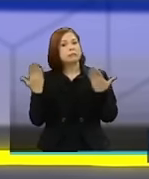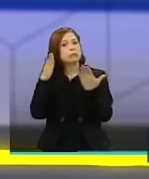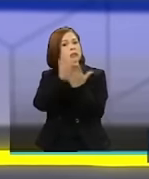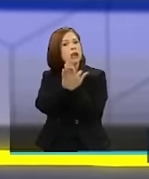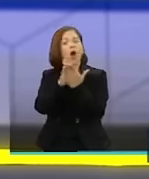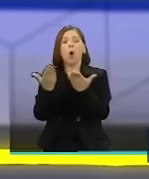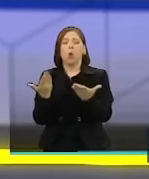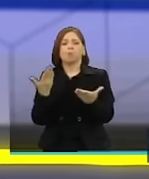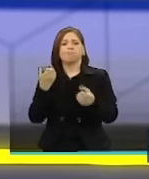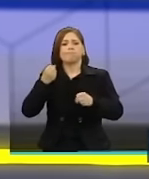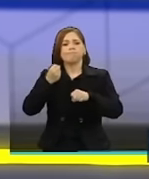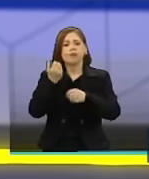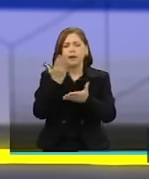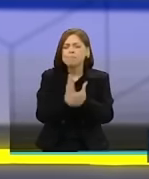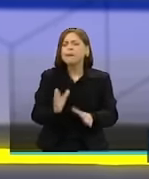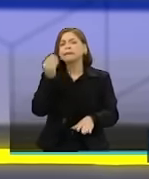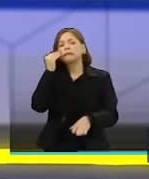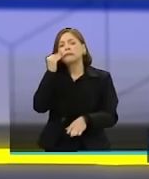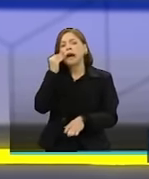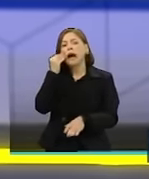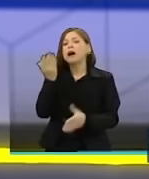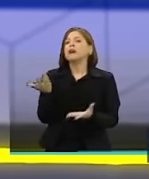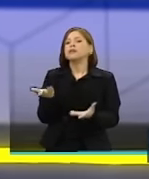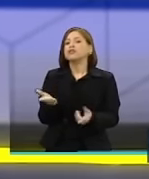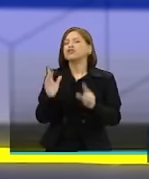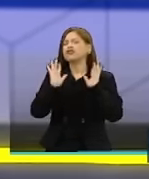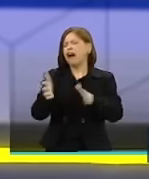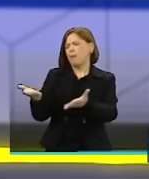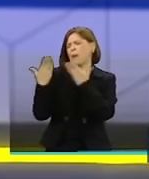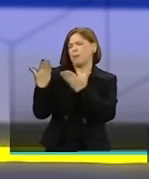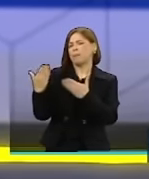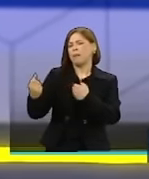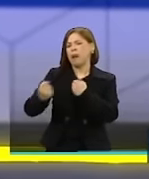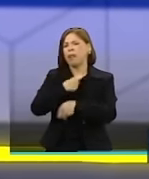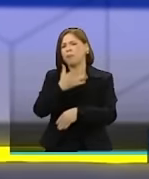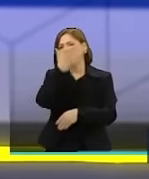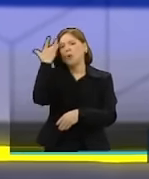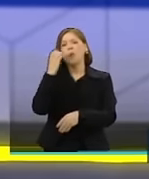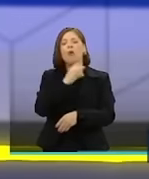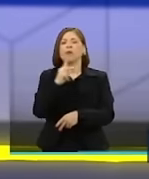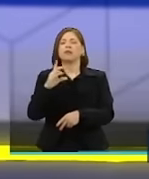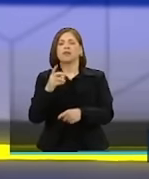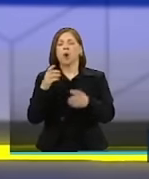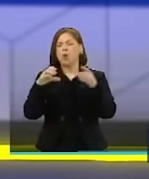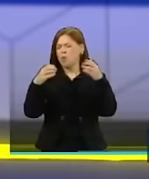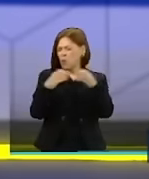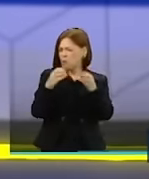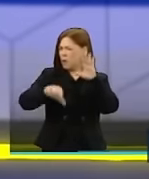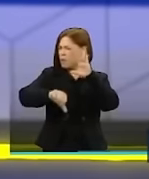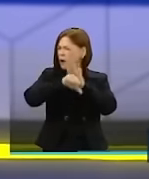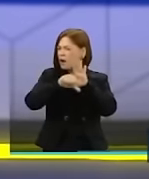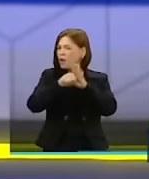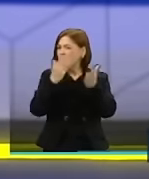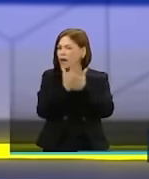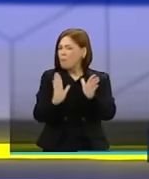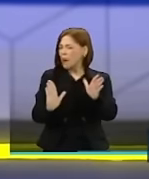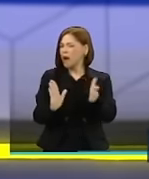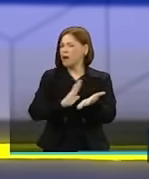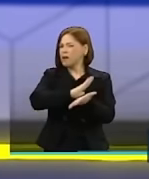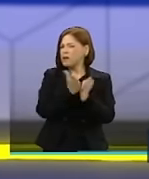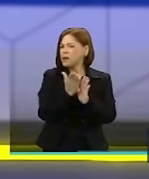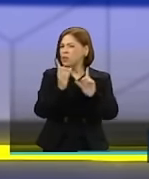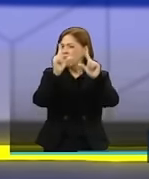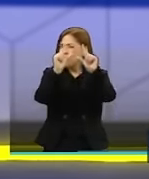eu combato, de peito aberto, eu já fui ameaçado várias vezes pelo crime organizado, se você não acabar ou diminuir